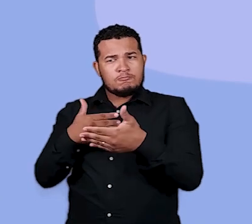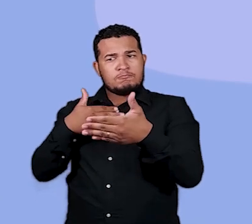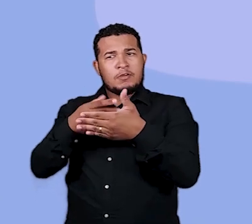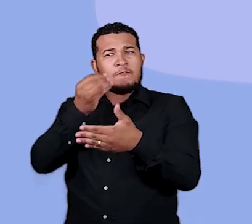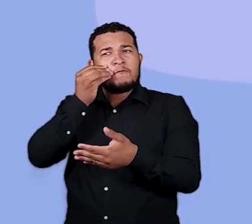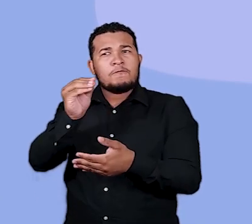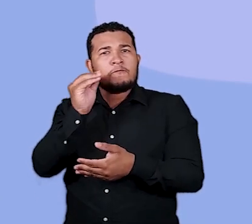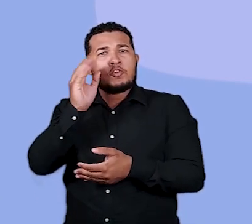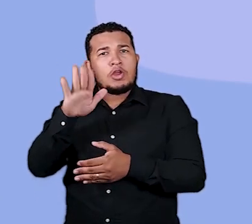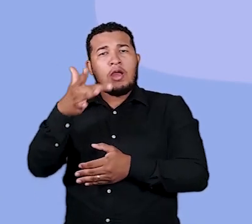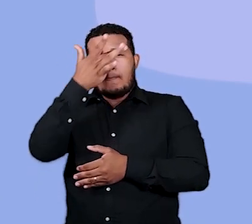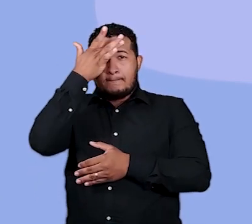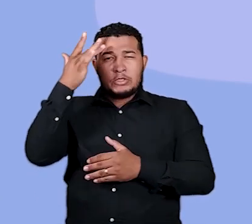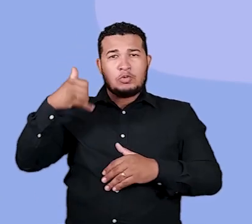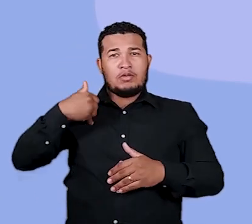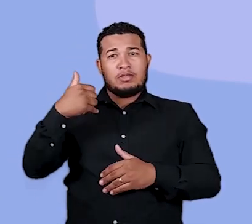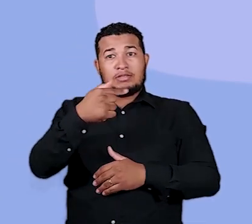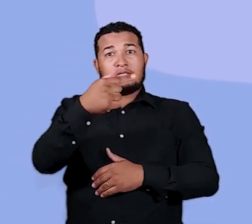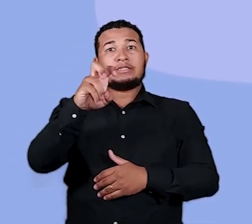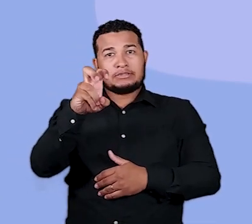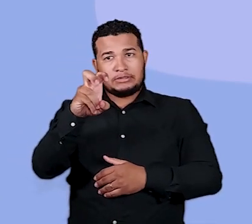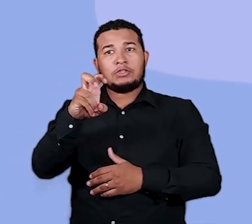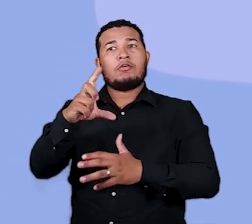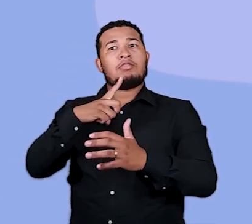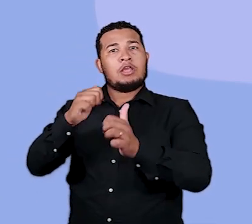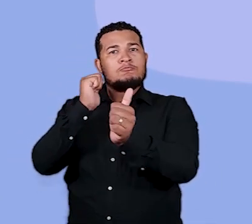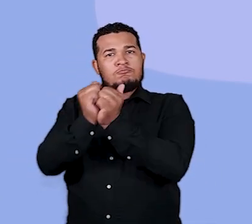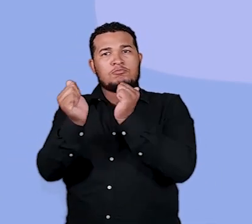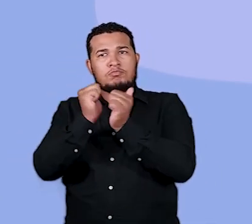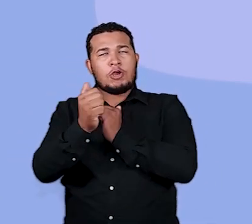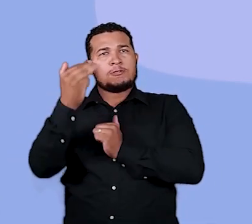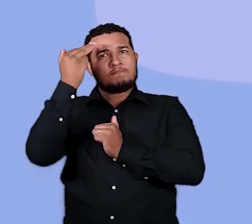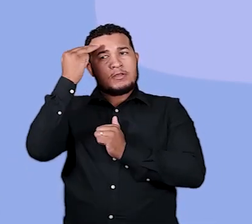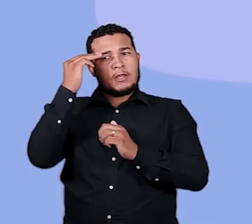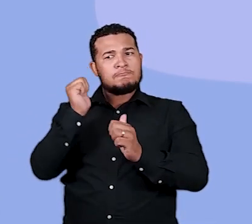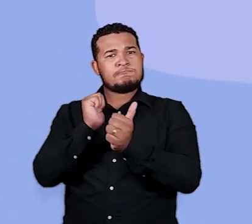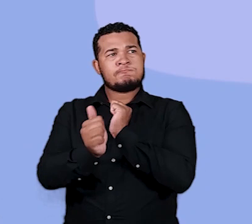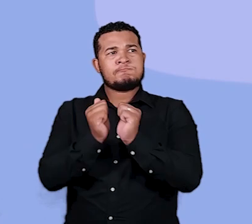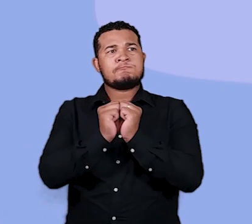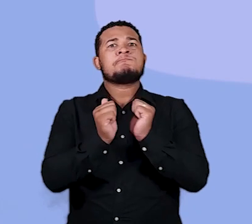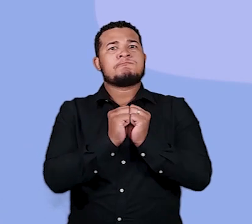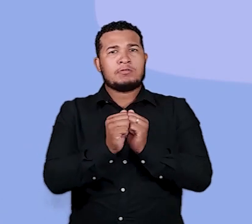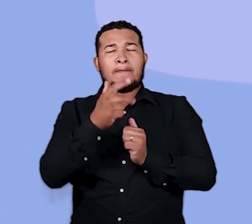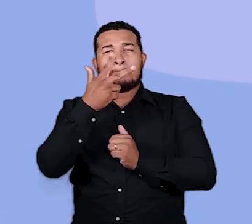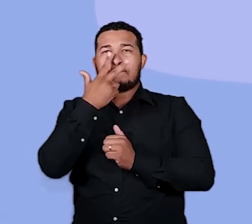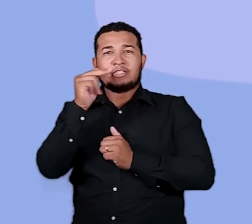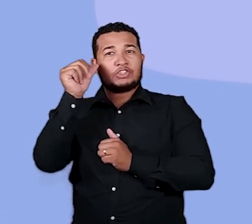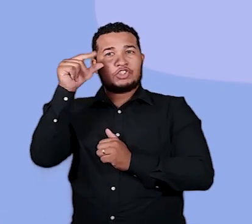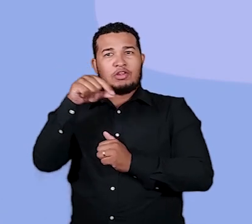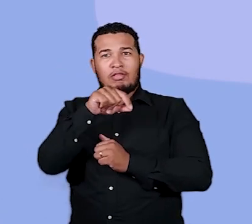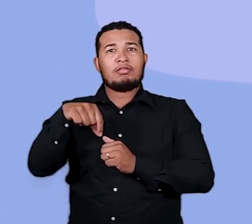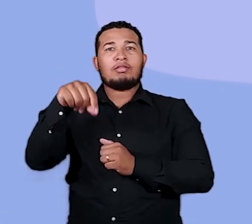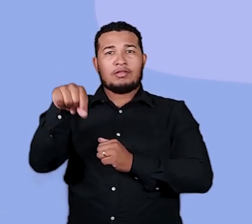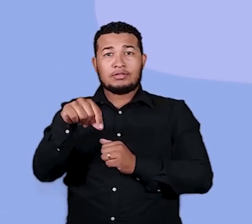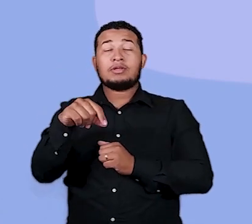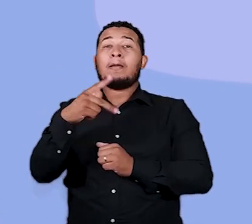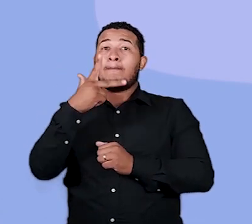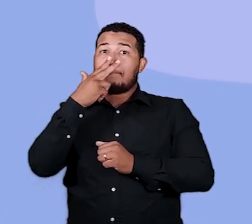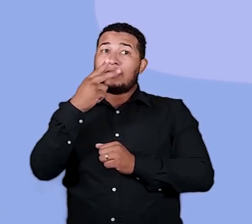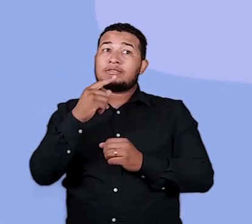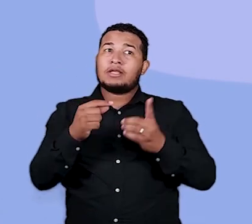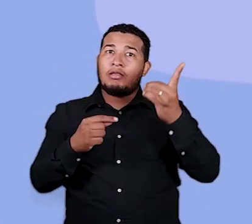afirma que pessoas com mais de 75 anos de idade que praticam esportes mentais como o xadrez têm menos probabilidade